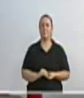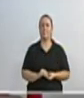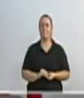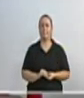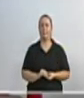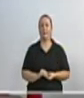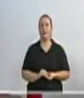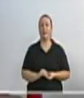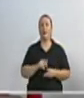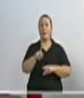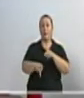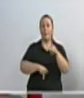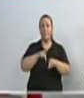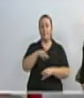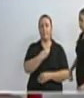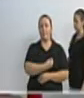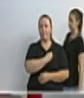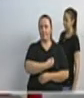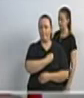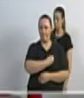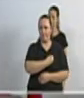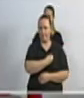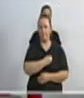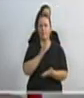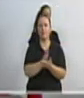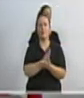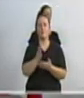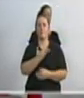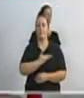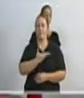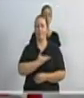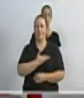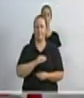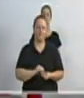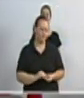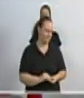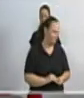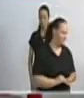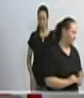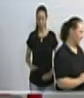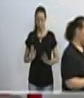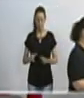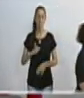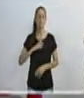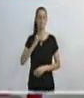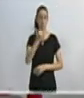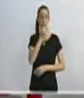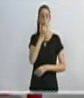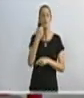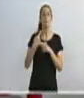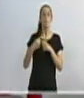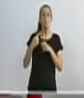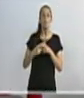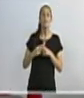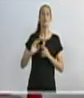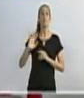o público aqui presente e alguns dos nossos colegas. Muito embora alguns já tenham a justificativa, porque saiu um evento no